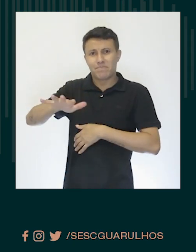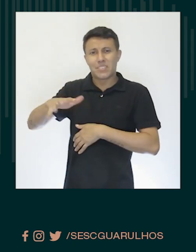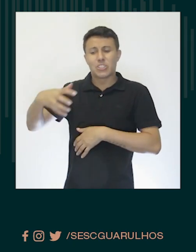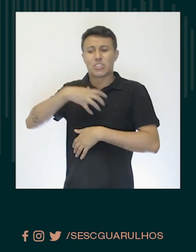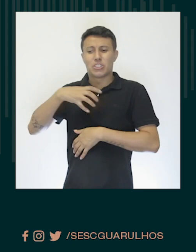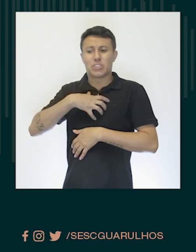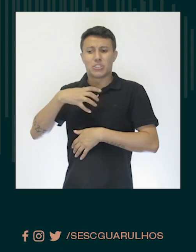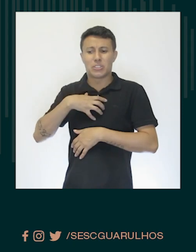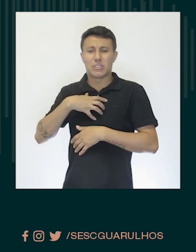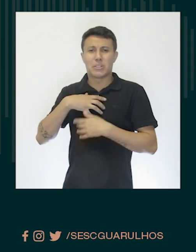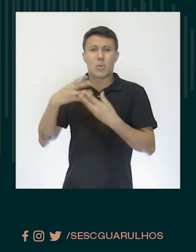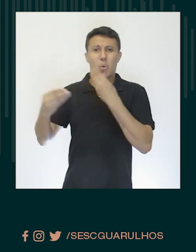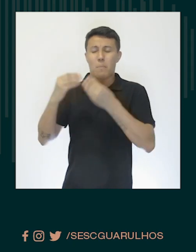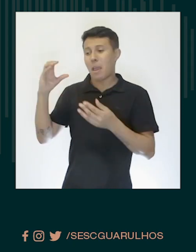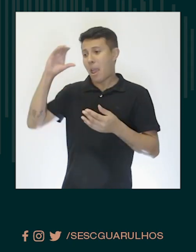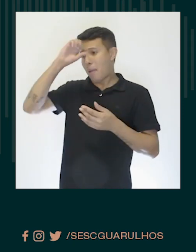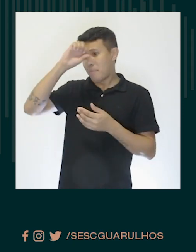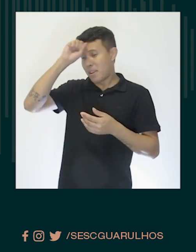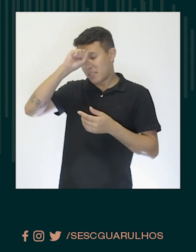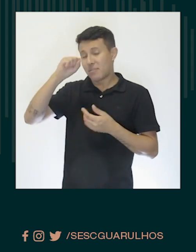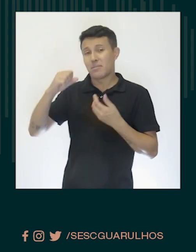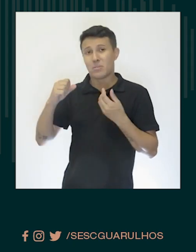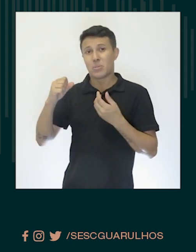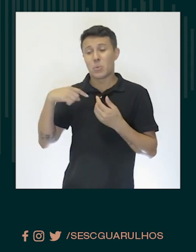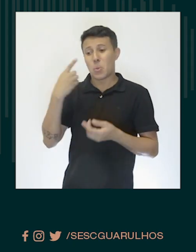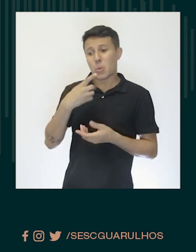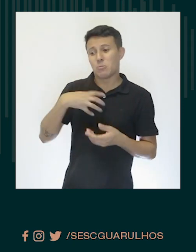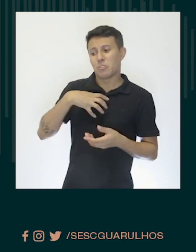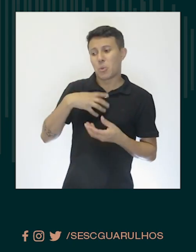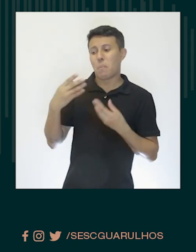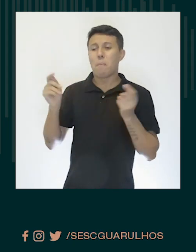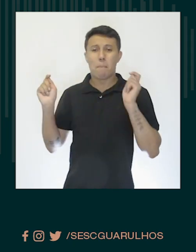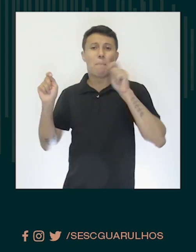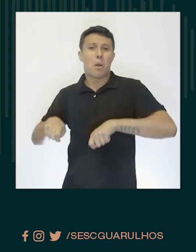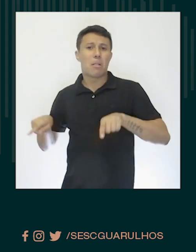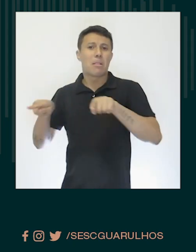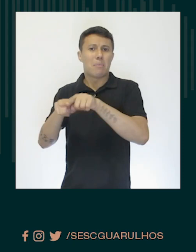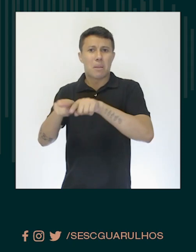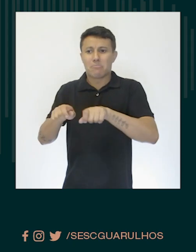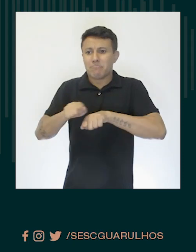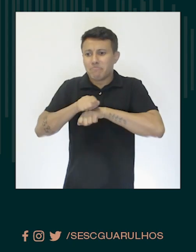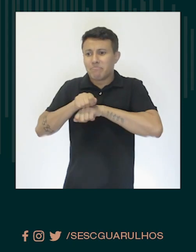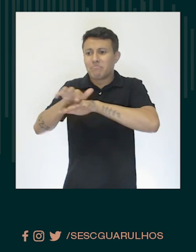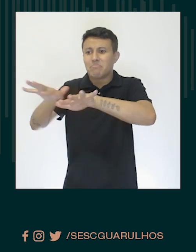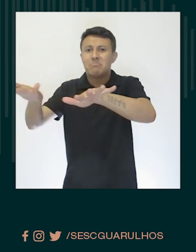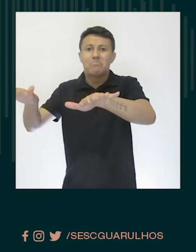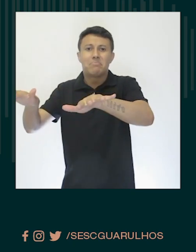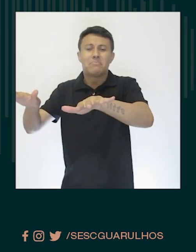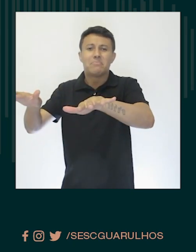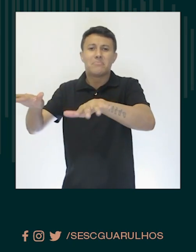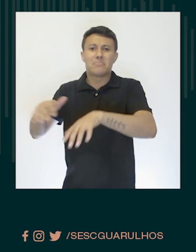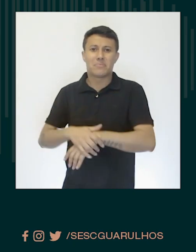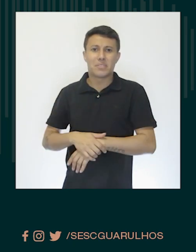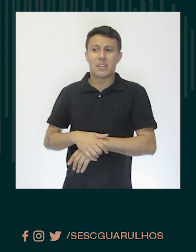é uma maneira de aprendizado nossa, que a gente pode também repassar essa maneira de aprender com a